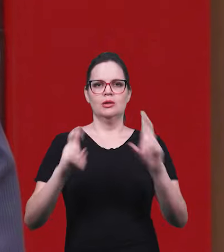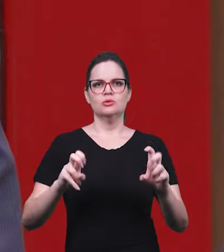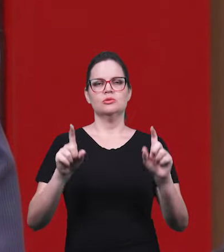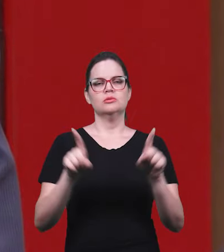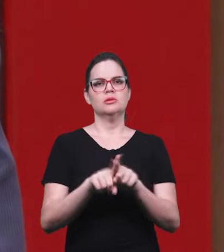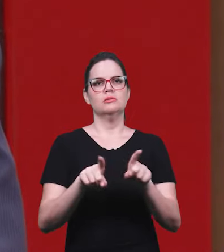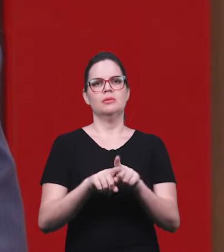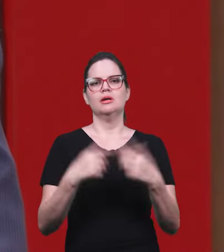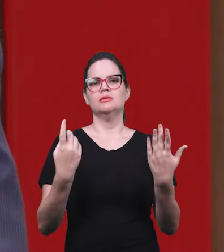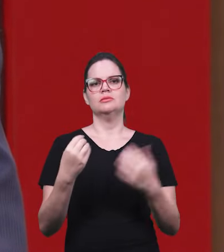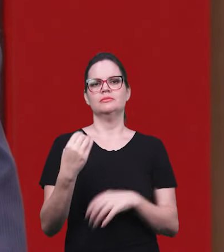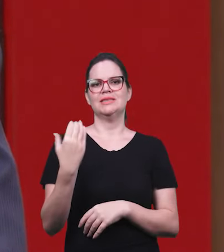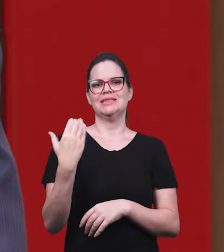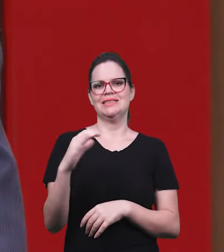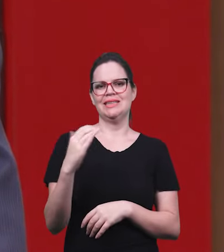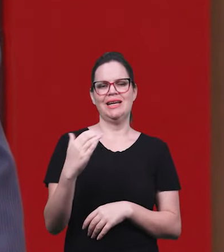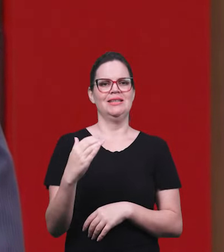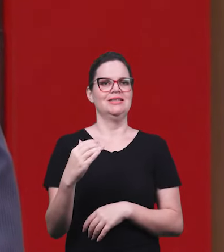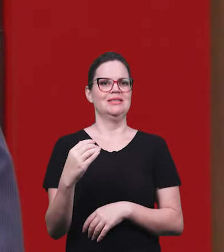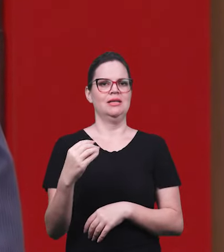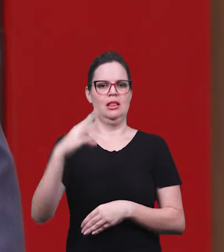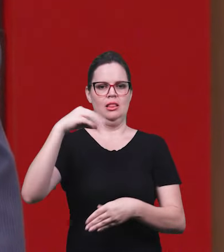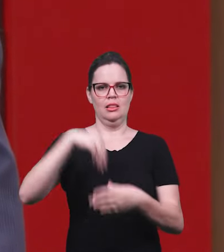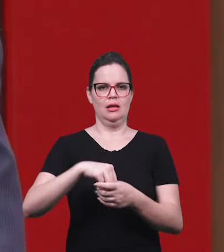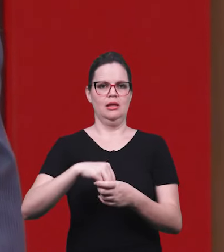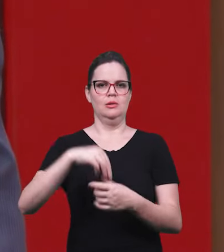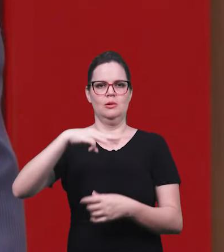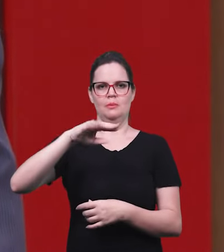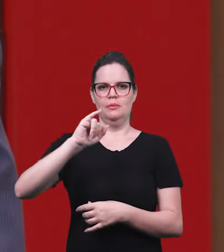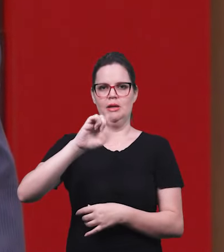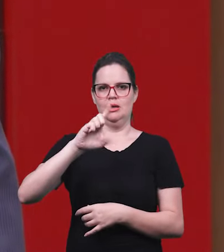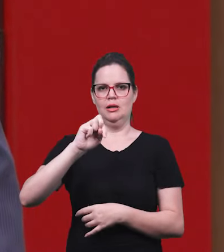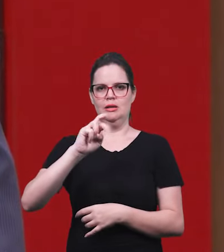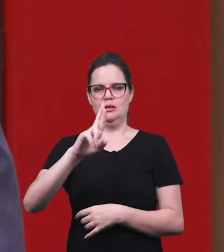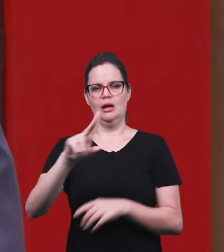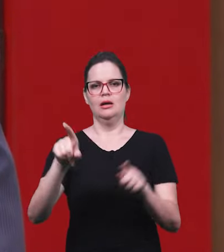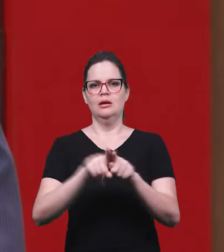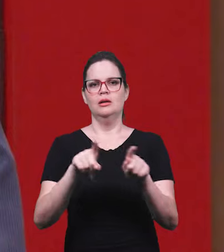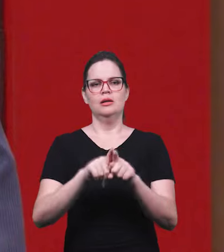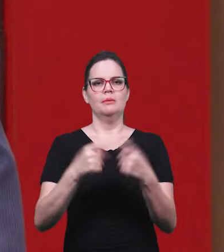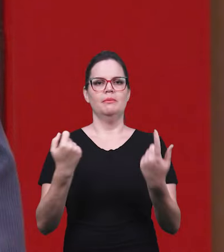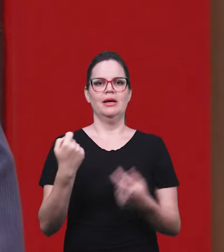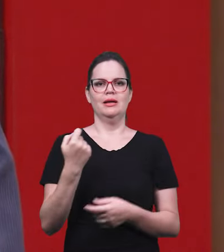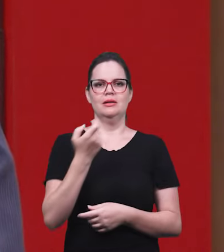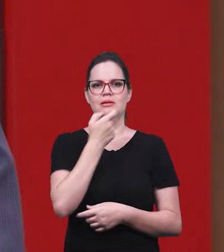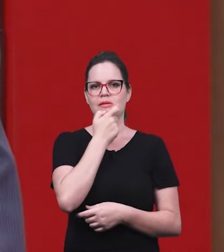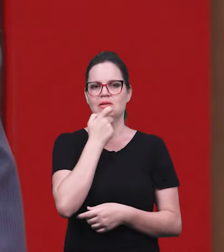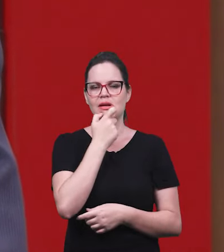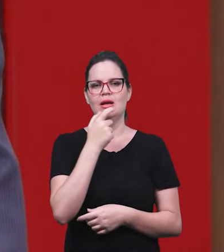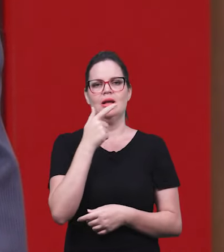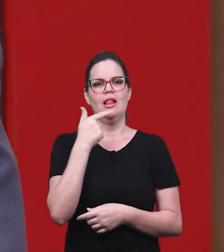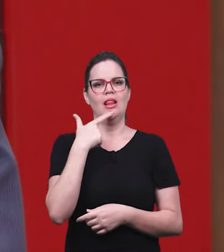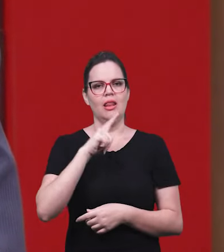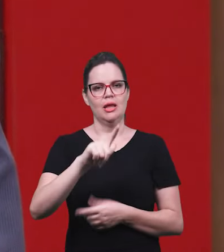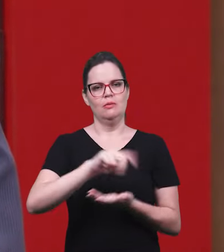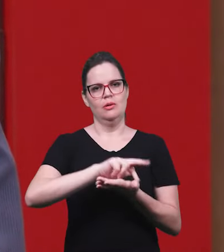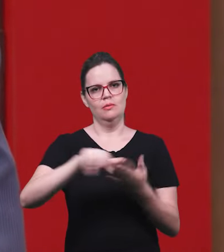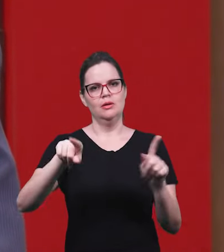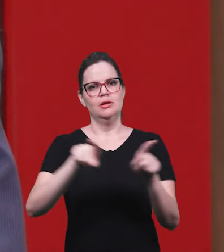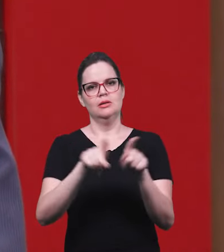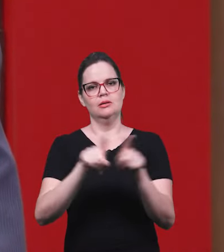por exemplo, de ciências militares, falamos sobre idiomas, conversamos também a respeito de razão e